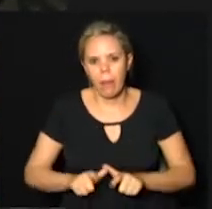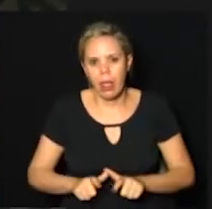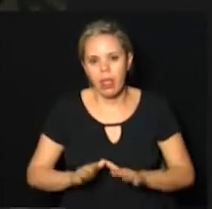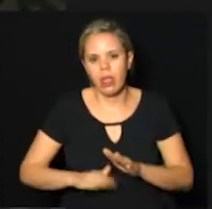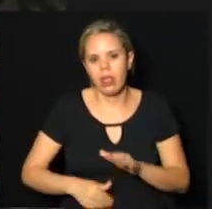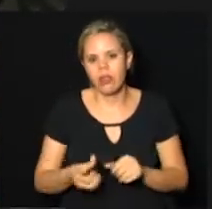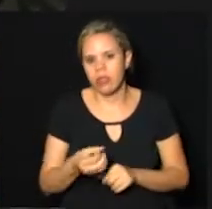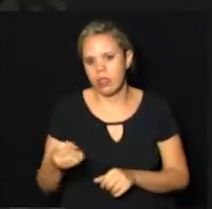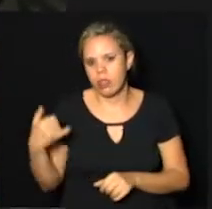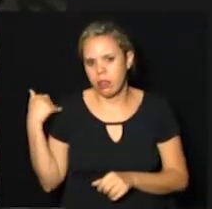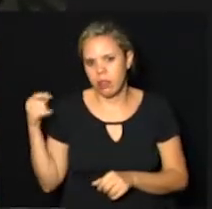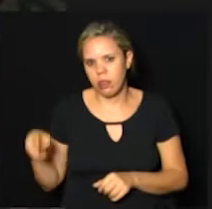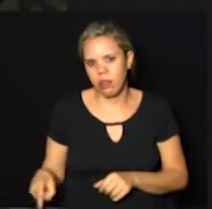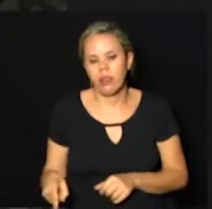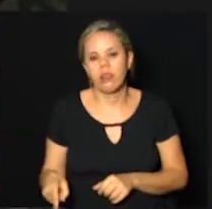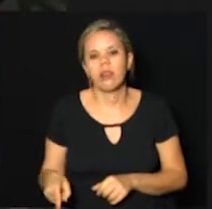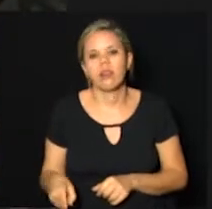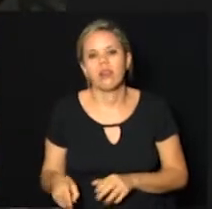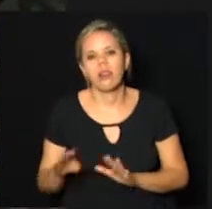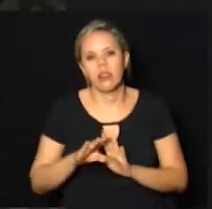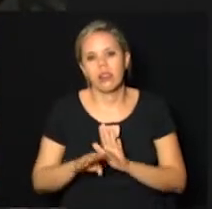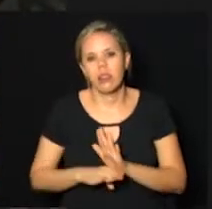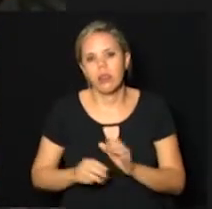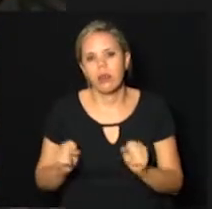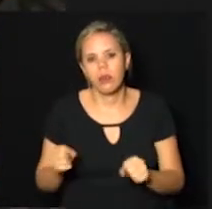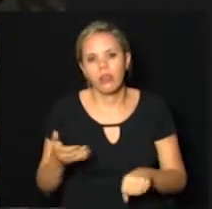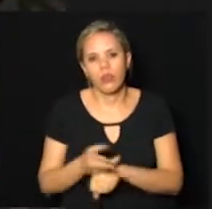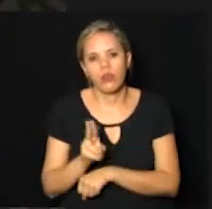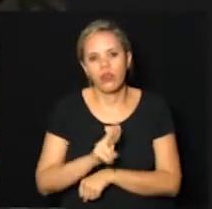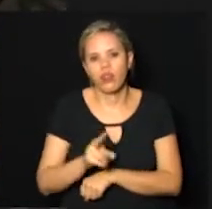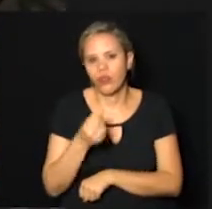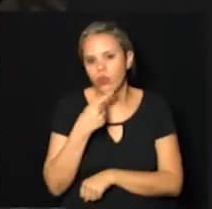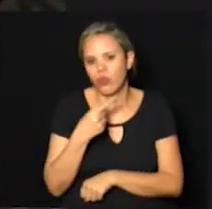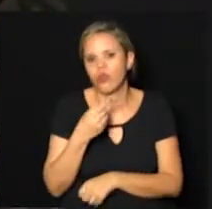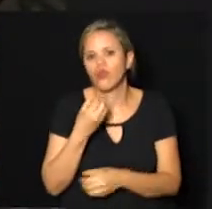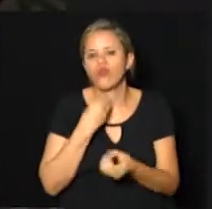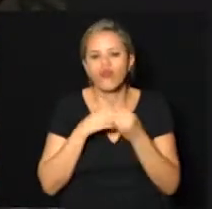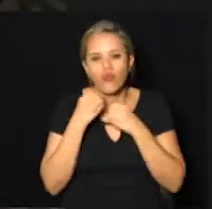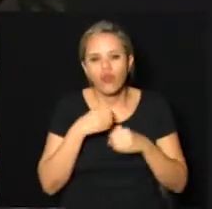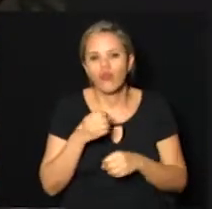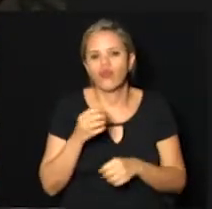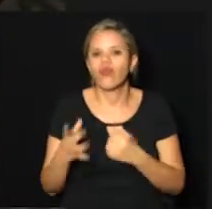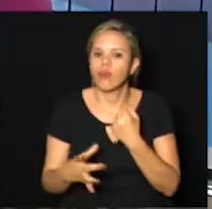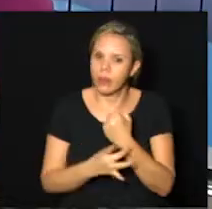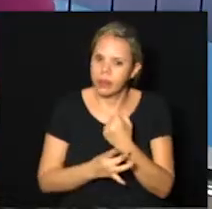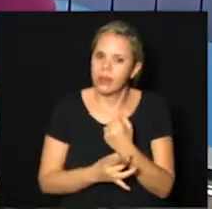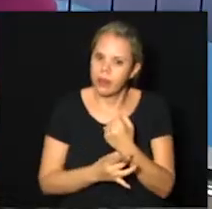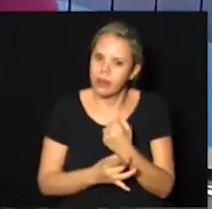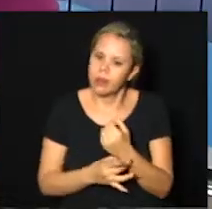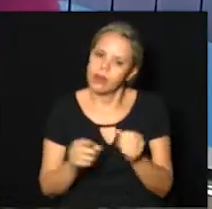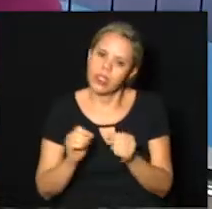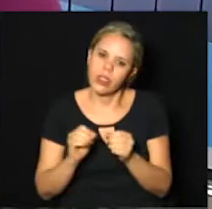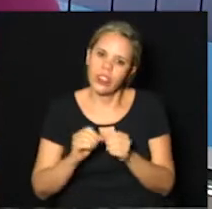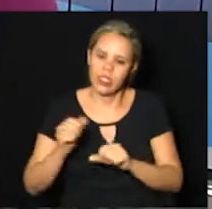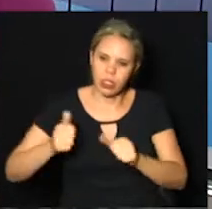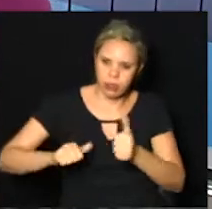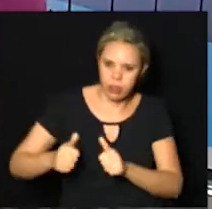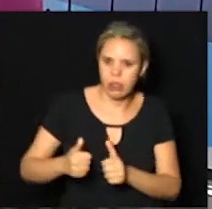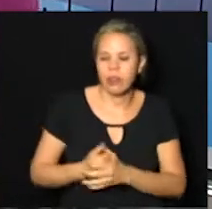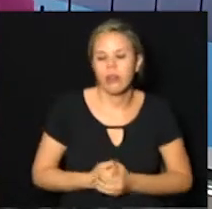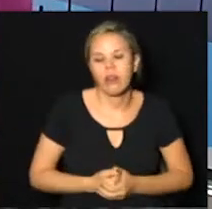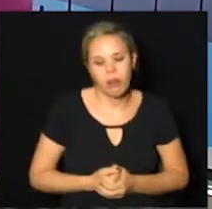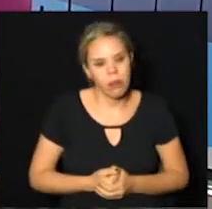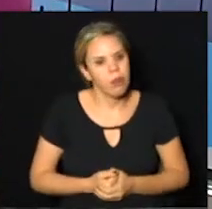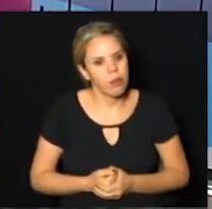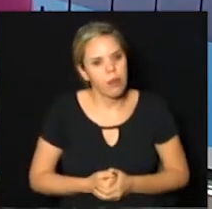anos. Então ela tem que entrar nesses critérios para poder usar o hormônio com segurança. Então tem que se fazer uma